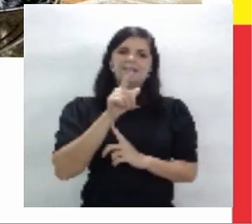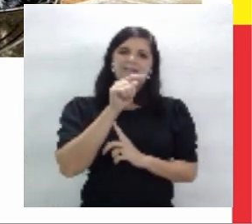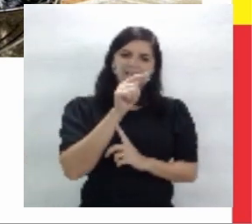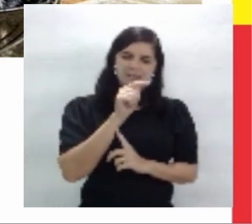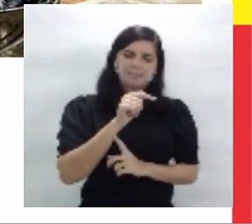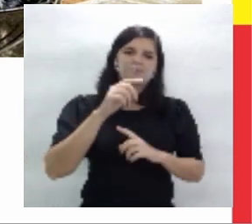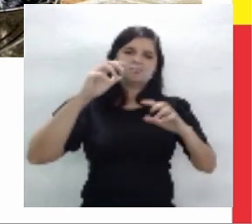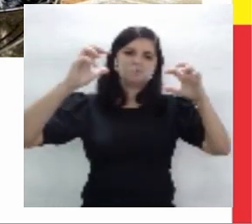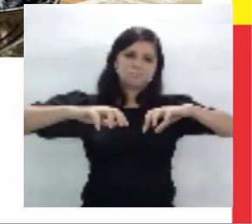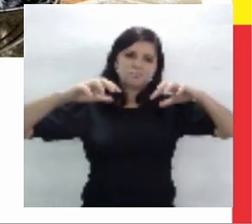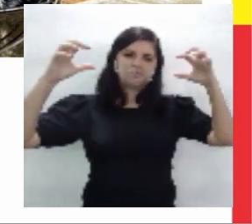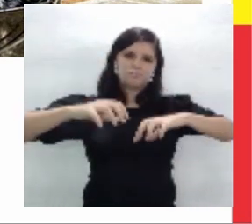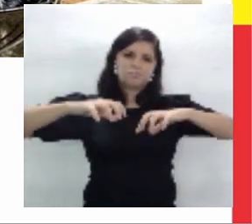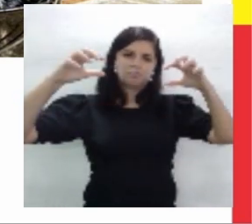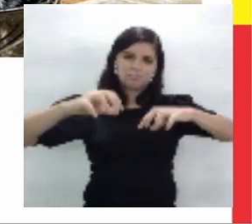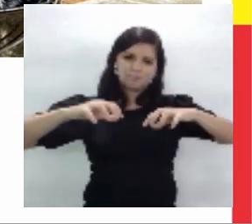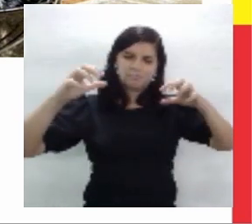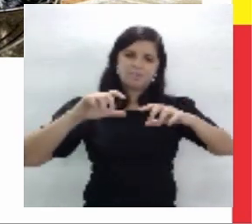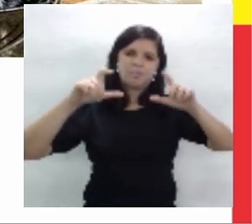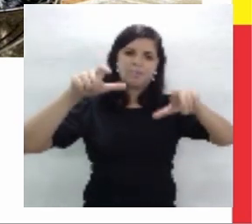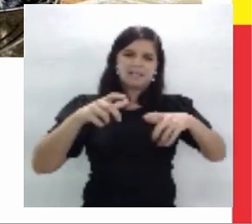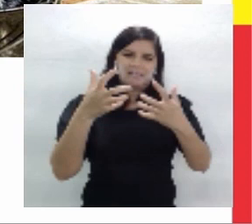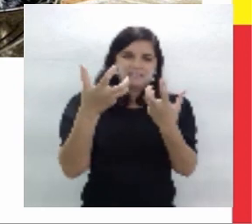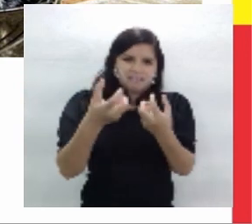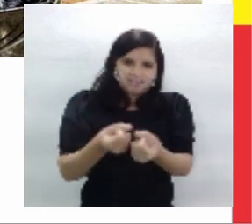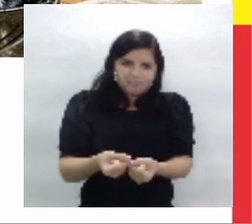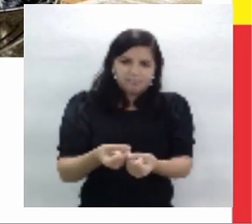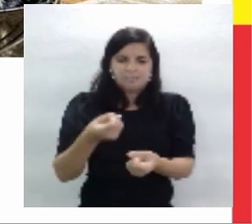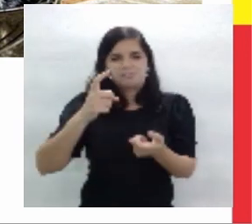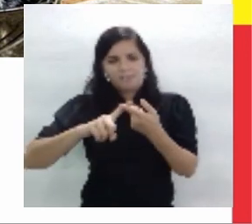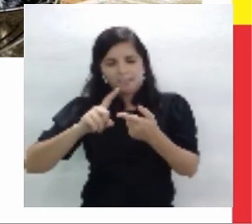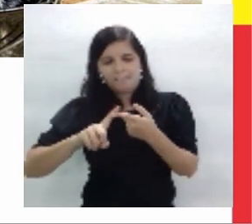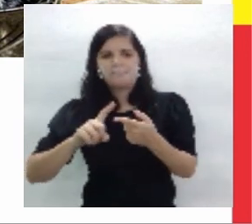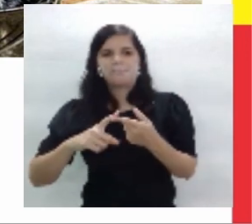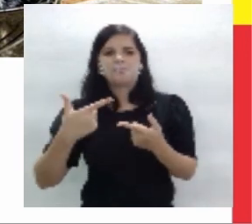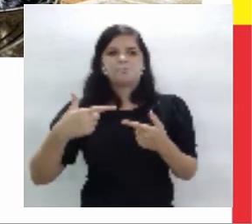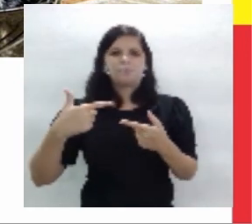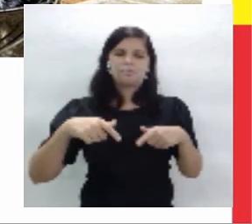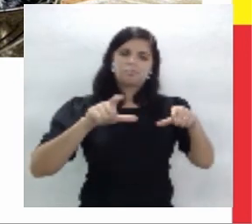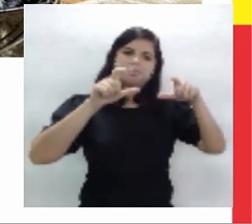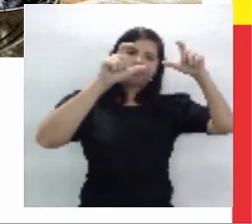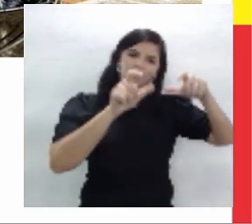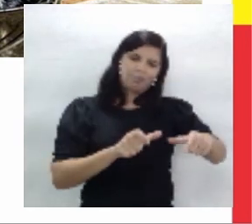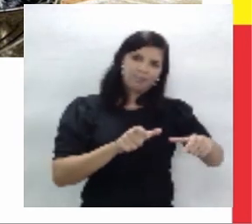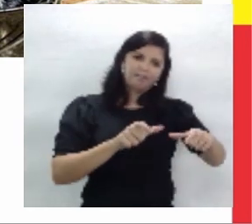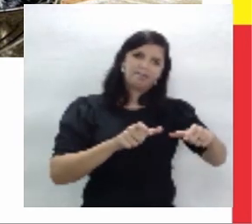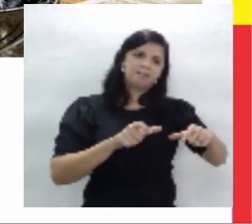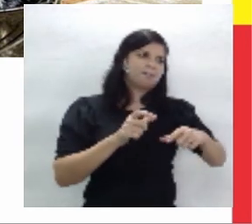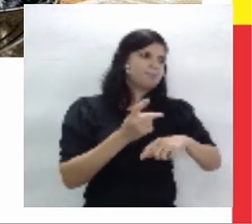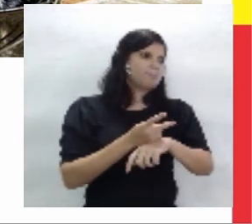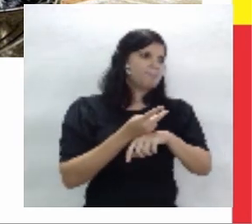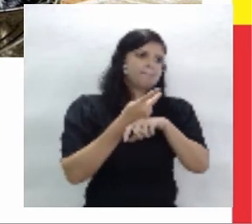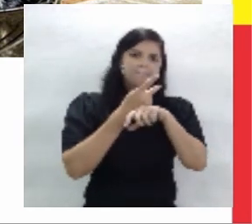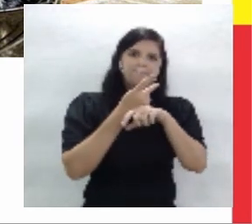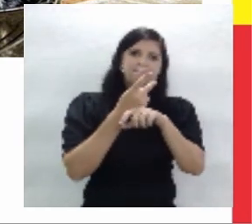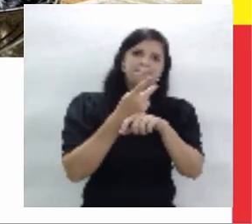da chuva, em um ambiente mais seco, e pessoas indo até algum determinado local buscar a água, tá?